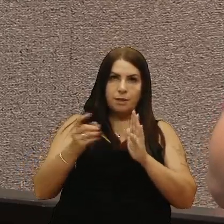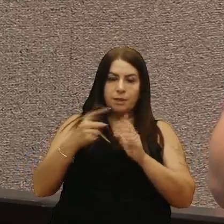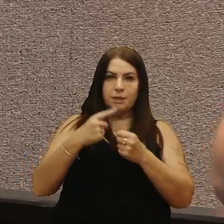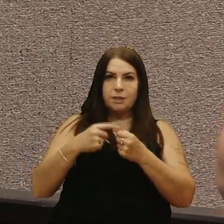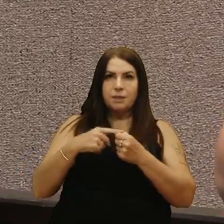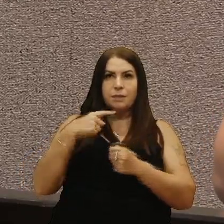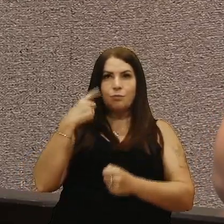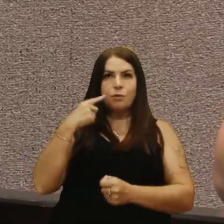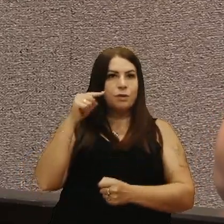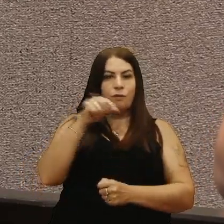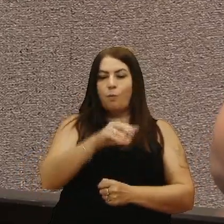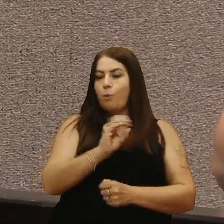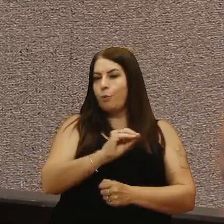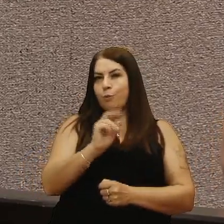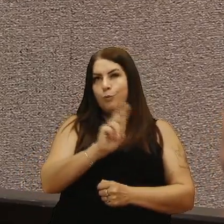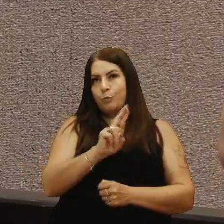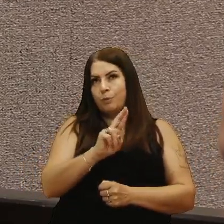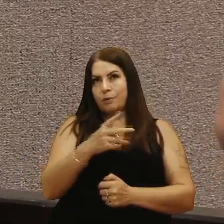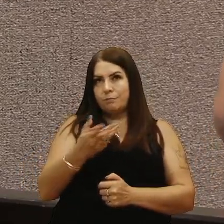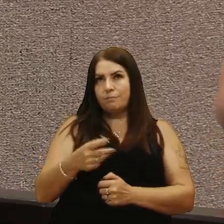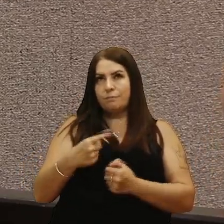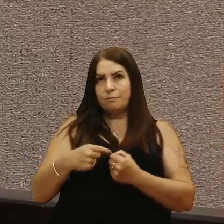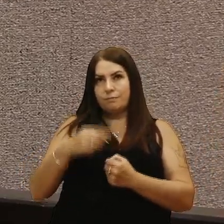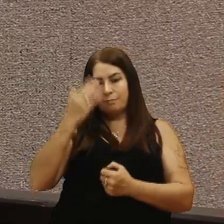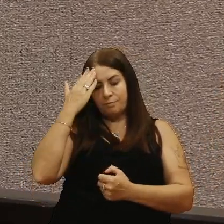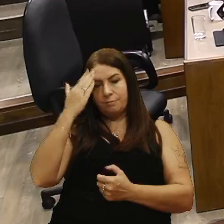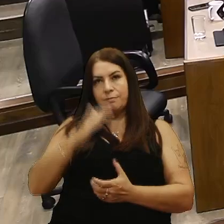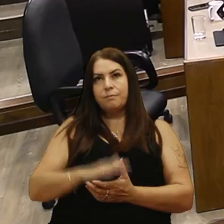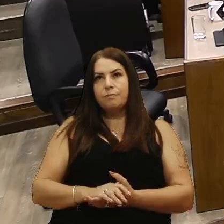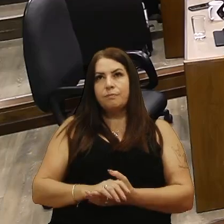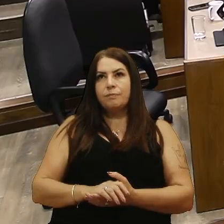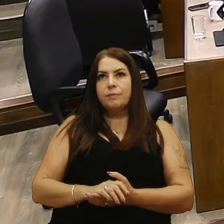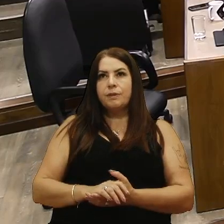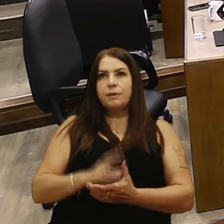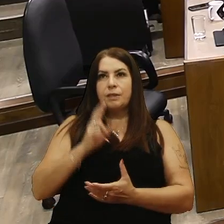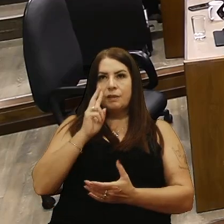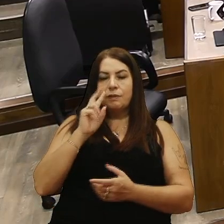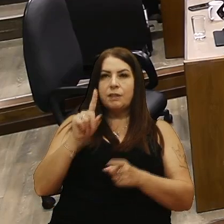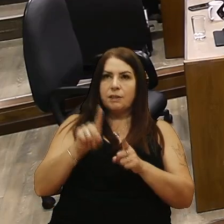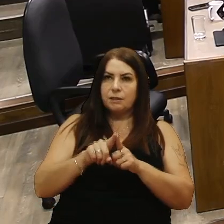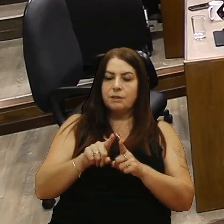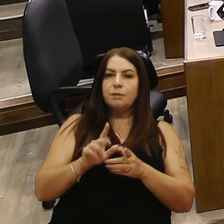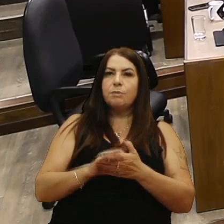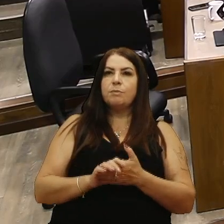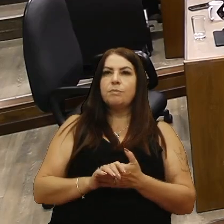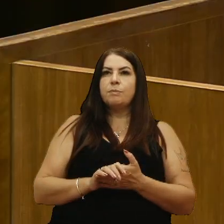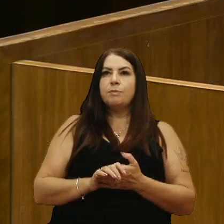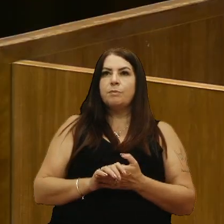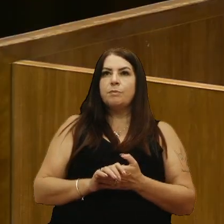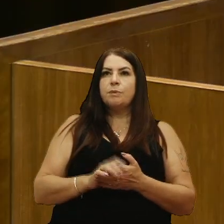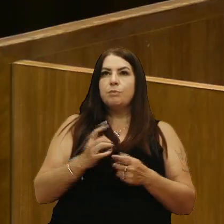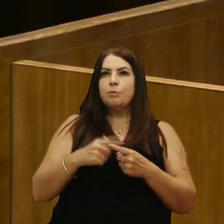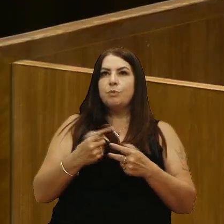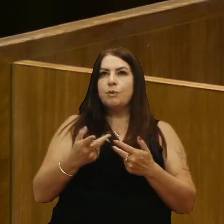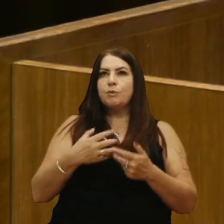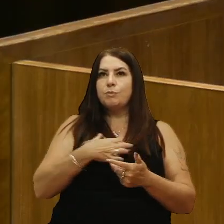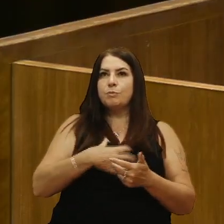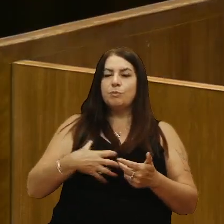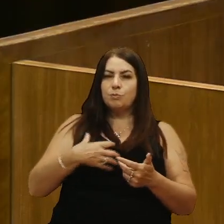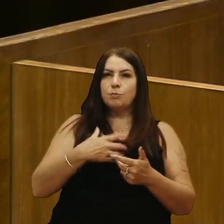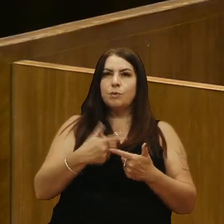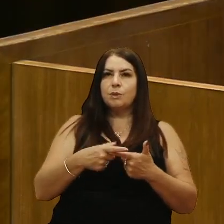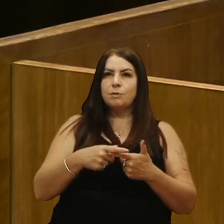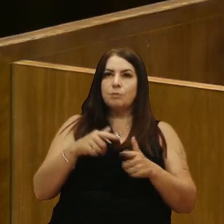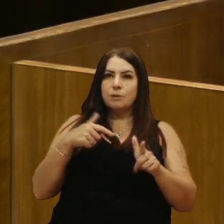deputado que trouxe não foi noticiado pela imprensa da cidade. Obrigado. A gente tem que rever isso, porque realmente é algo que nos chateia da